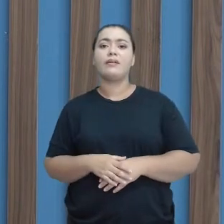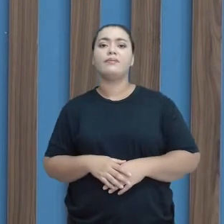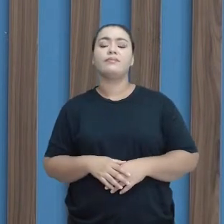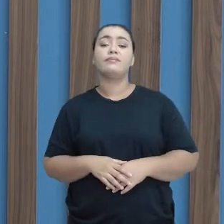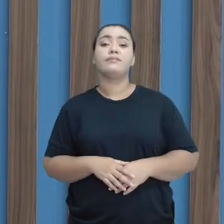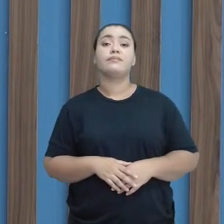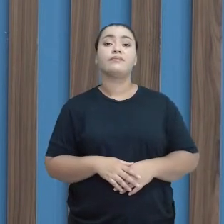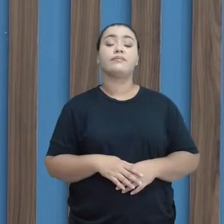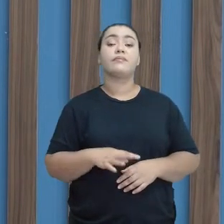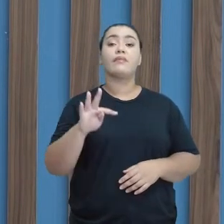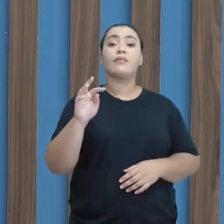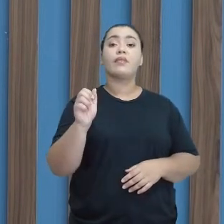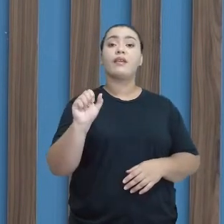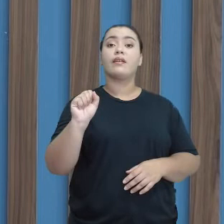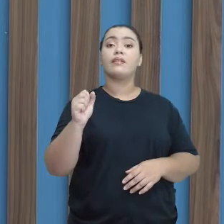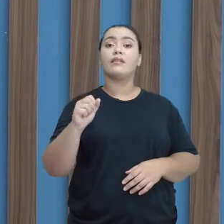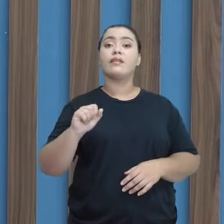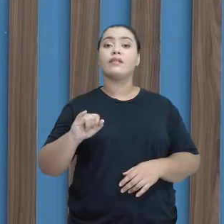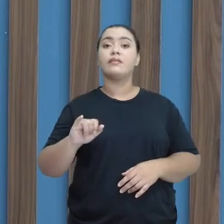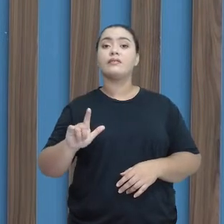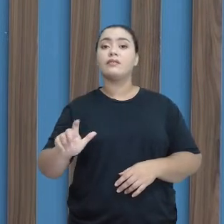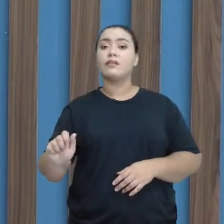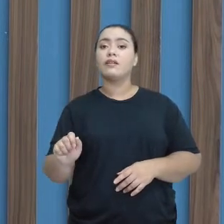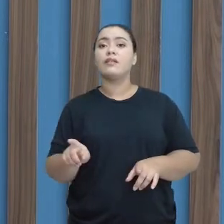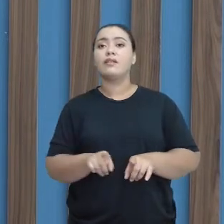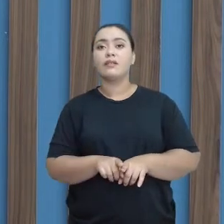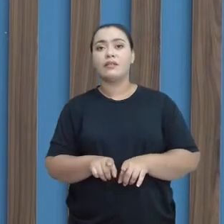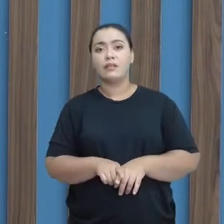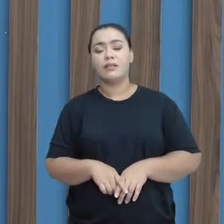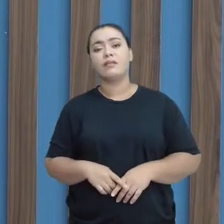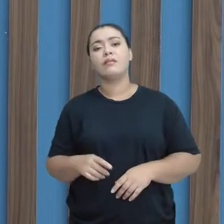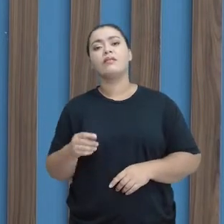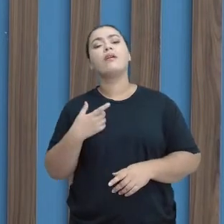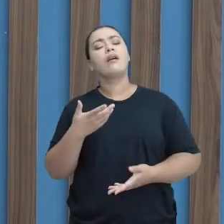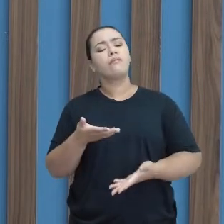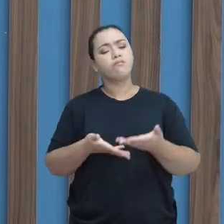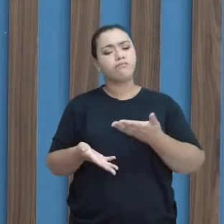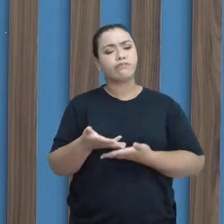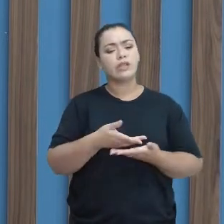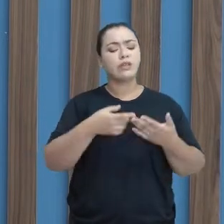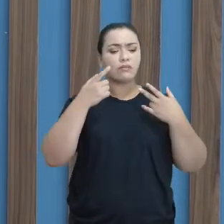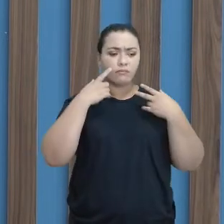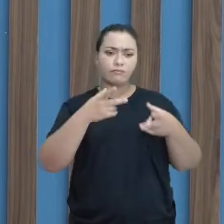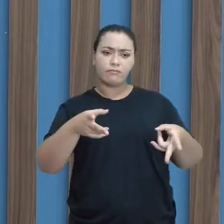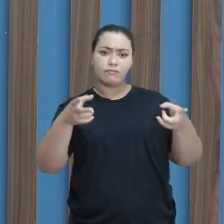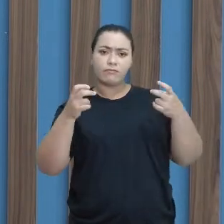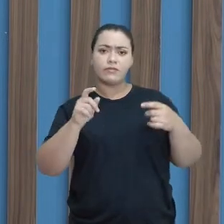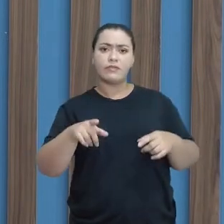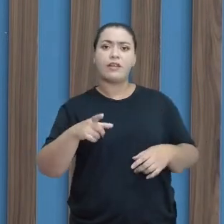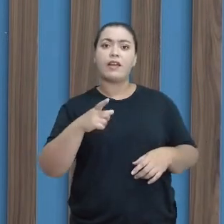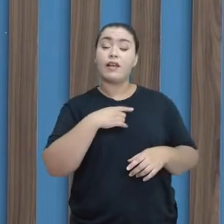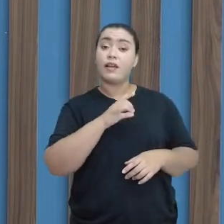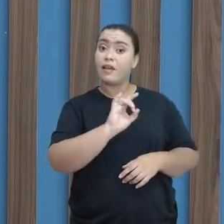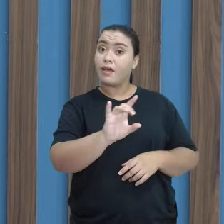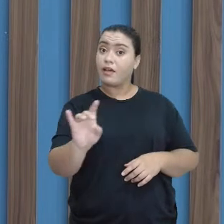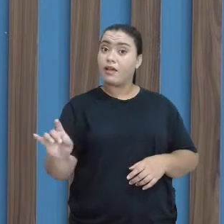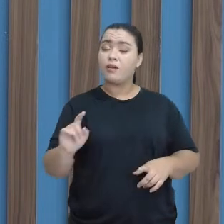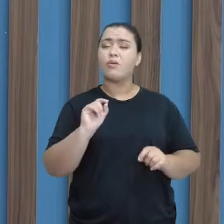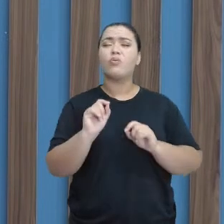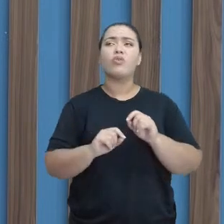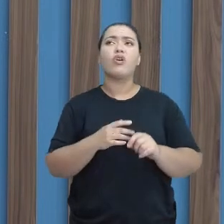Amaral, né? E aí contribui, porque você começa a ver, perceber um pouco sobre eles, não é? O que eles